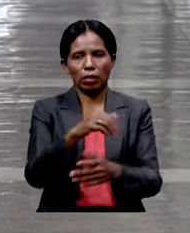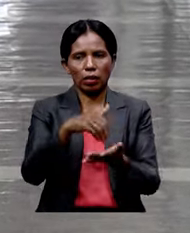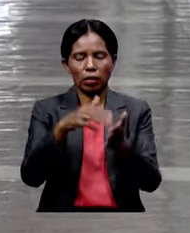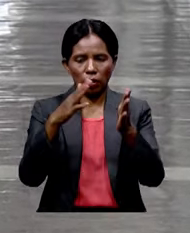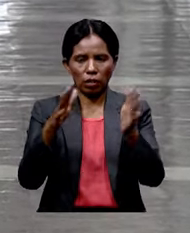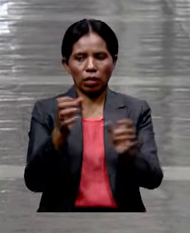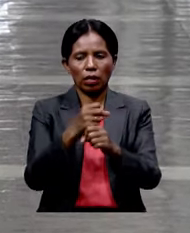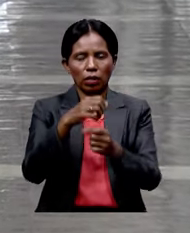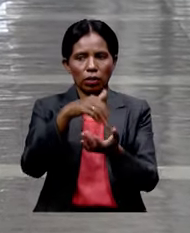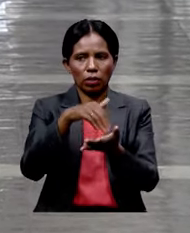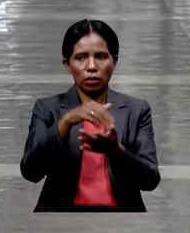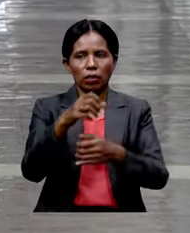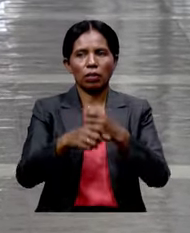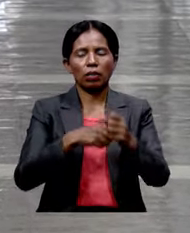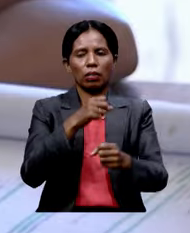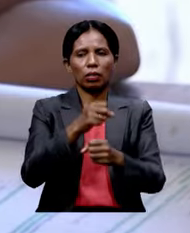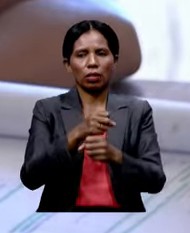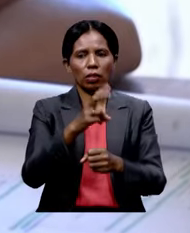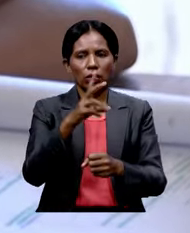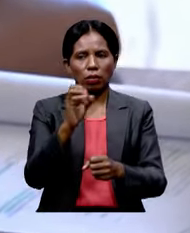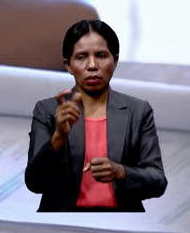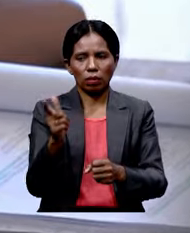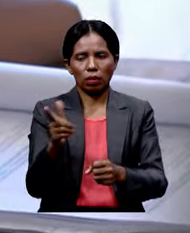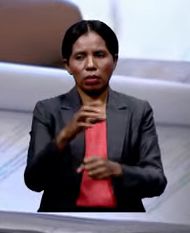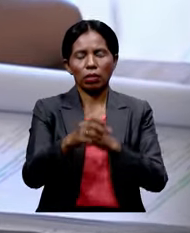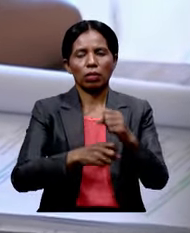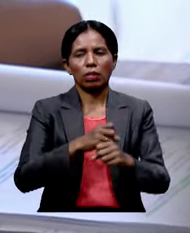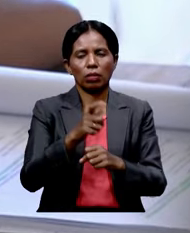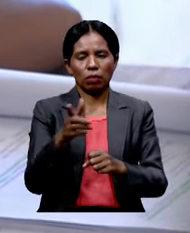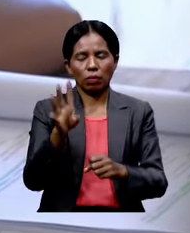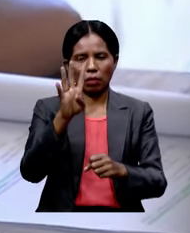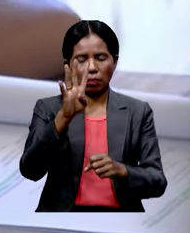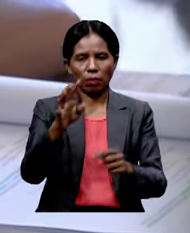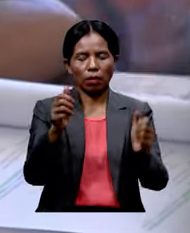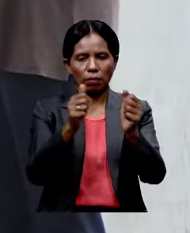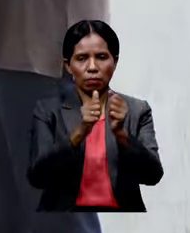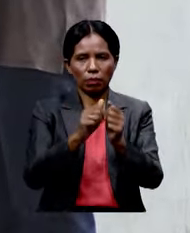nebe halau estudo husi tinan rihun rua, to tinan rihun rua rua nulu resin hat, ha motu ka